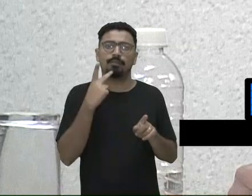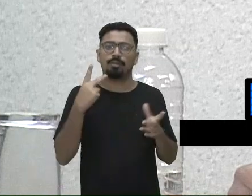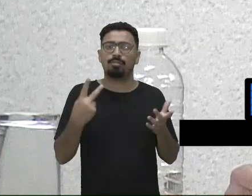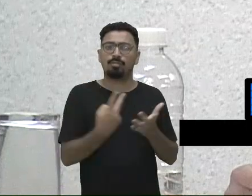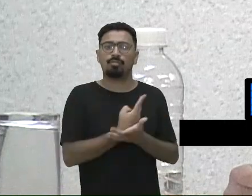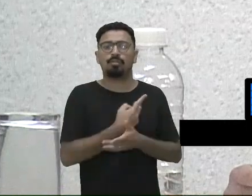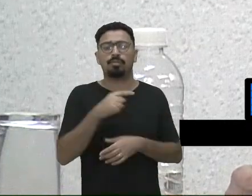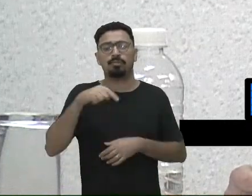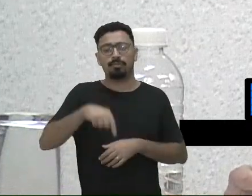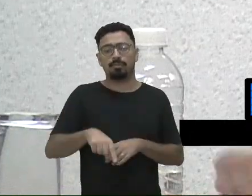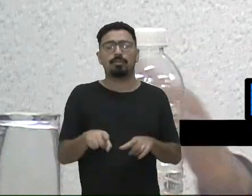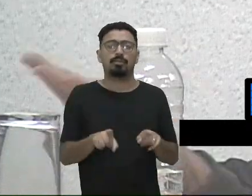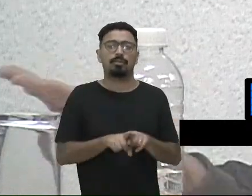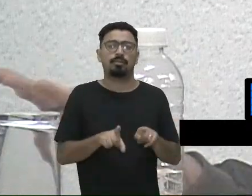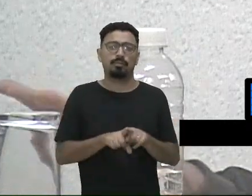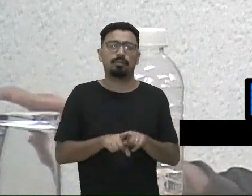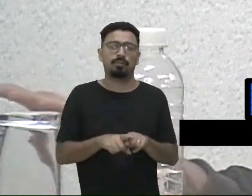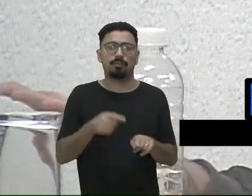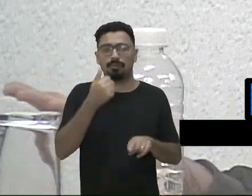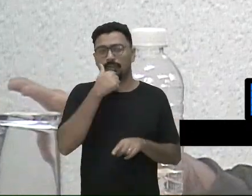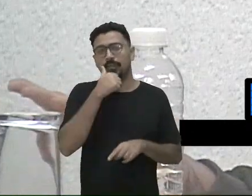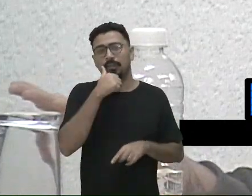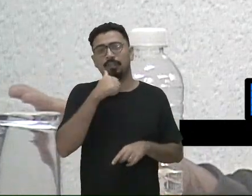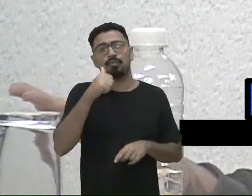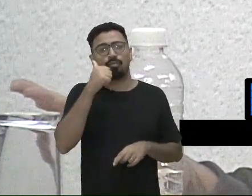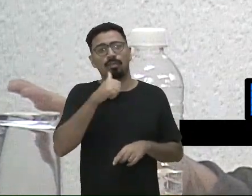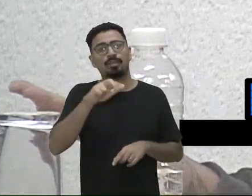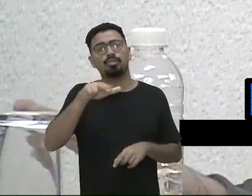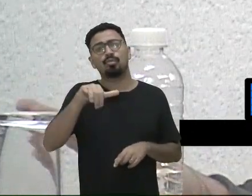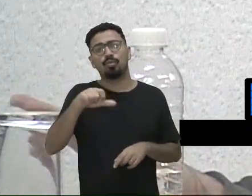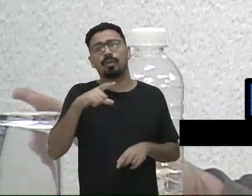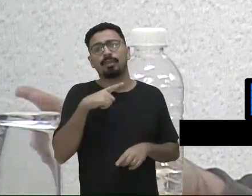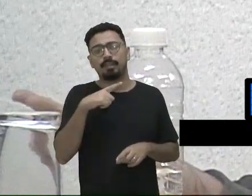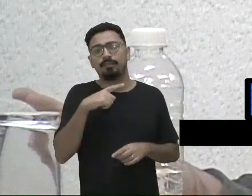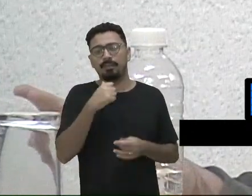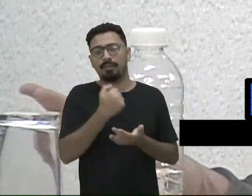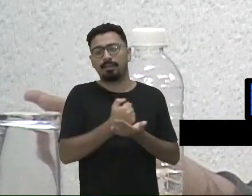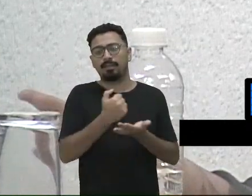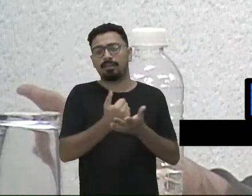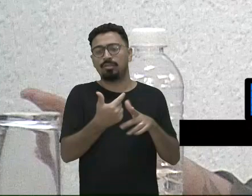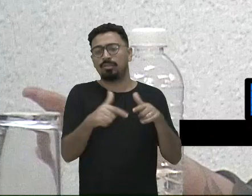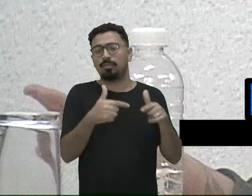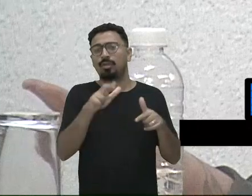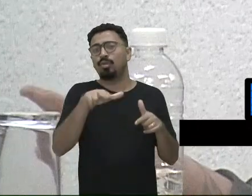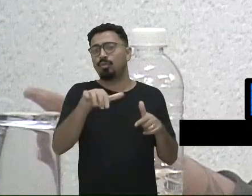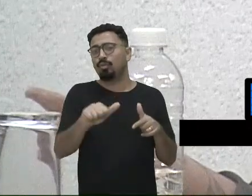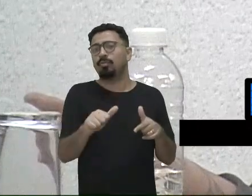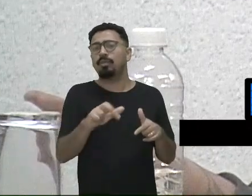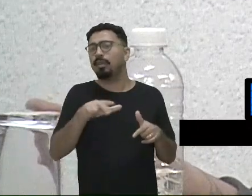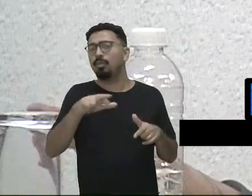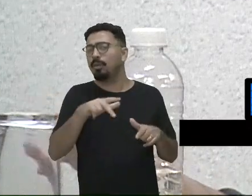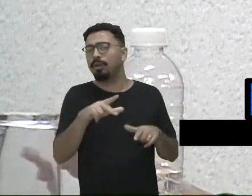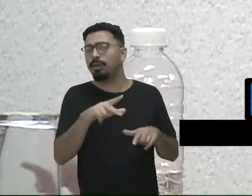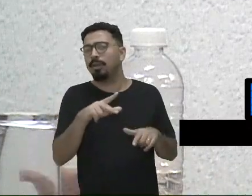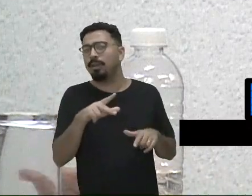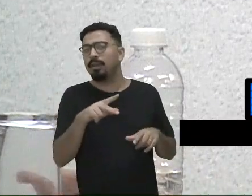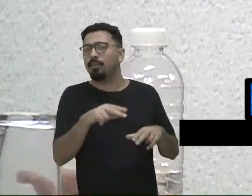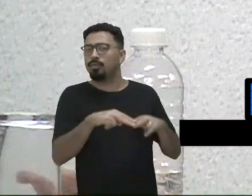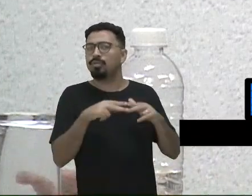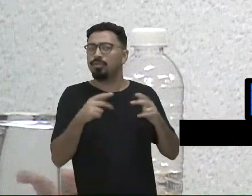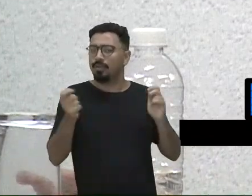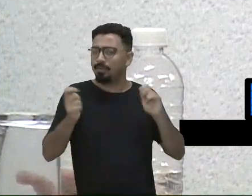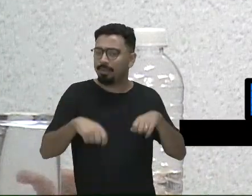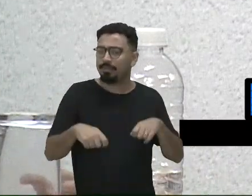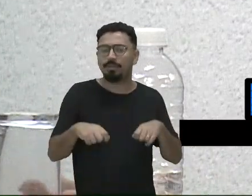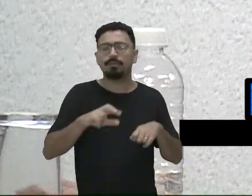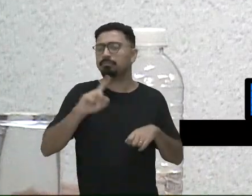relatos aqui de mulheres que nunca tiveram a carteira registrada. Não porque não tem capacitação, mas porque o emprego é